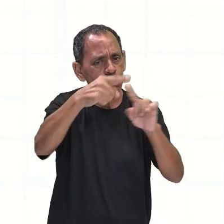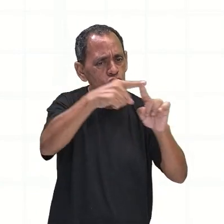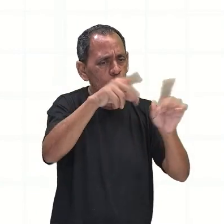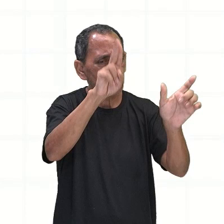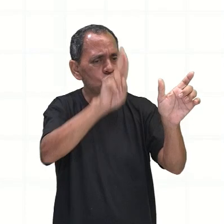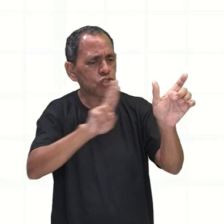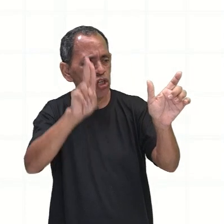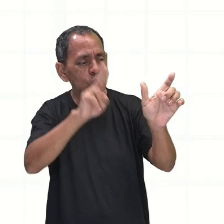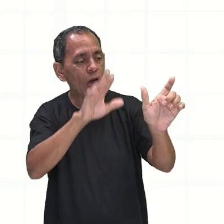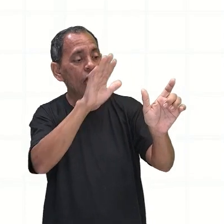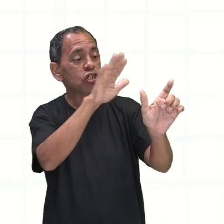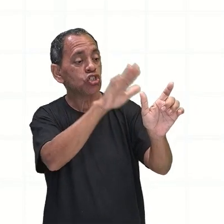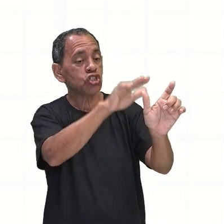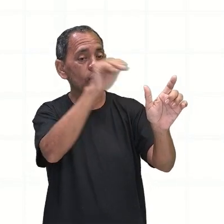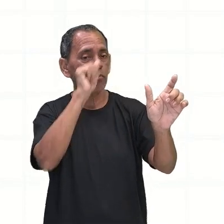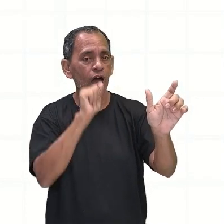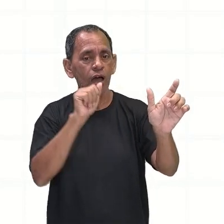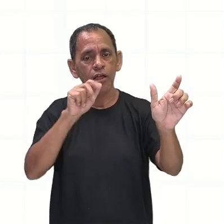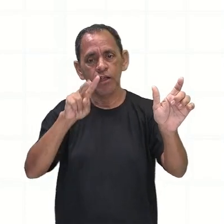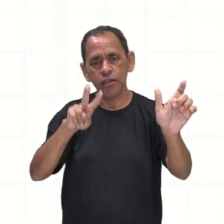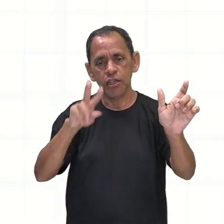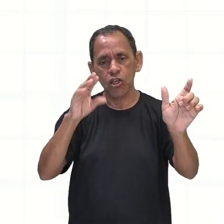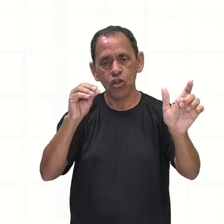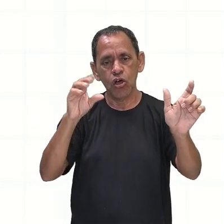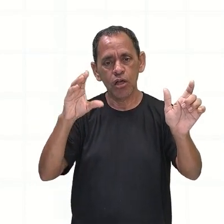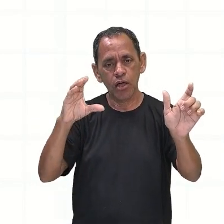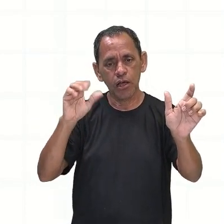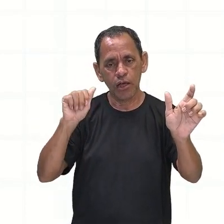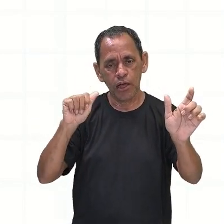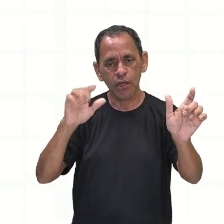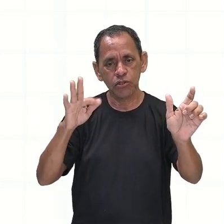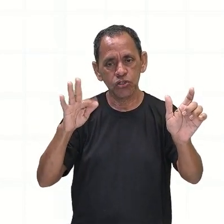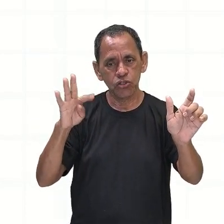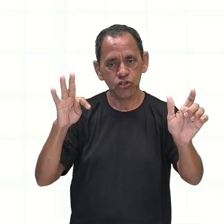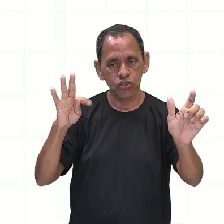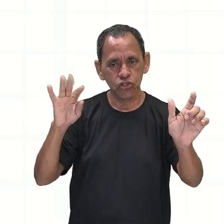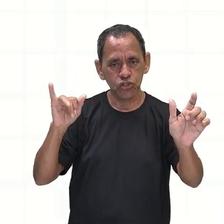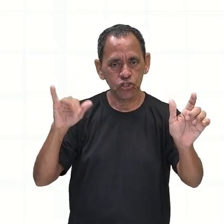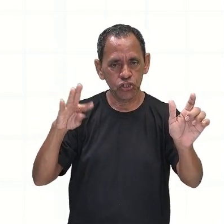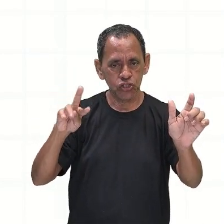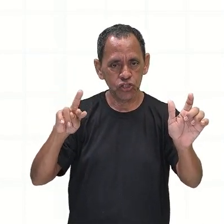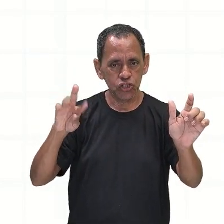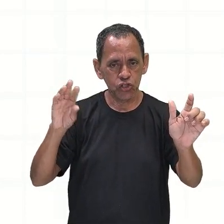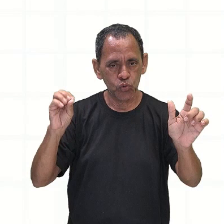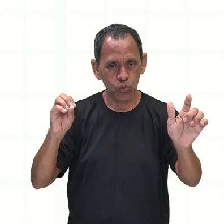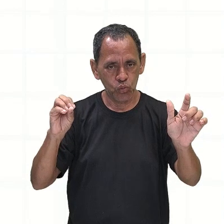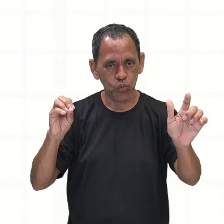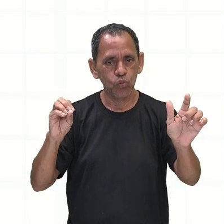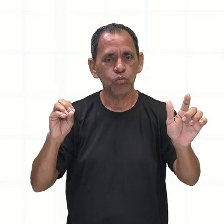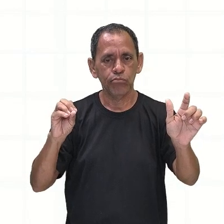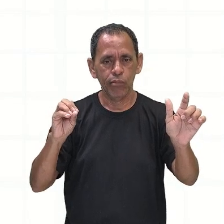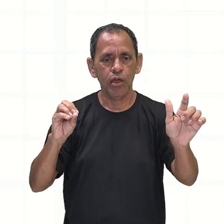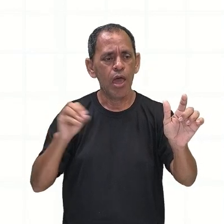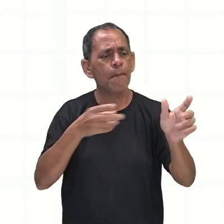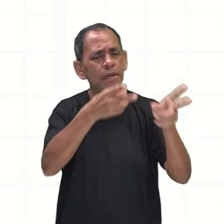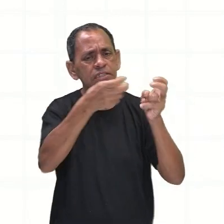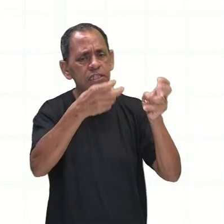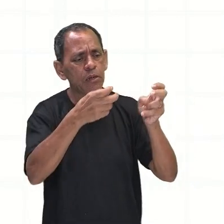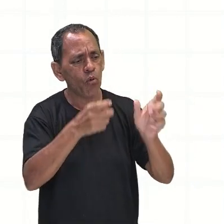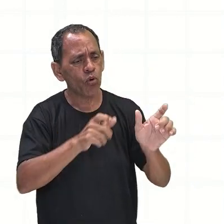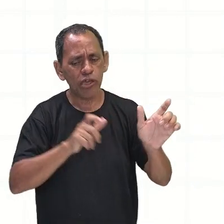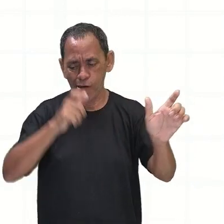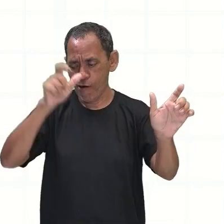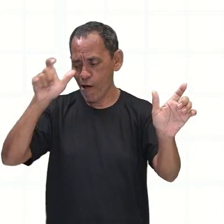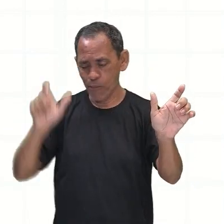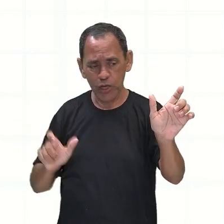um chamamento, para chamar a outra pessoa, interpelar. Então, percebo que a pessoa que está enunciando, que está falando, está se dirigindo a